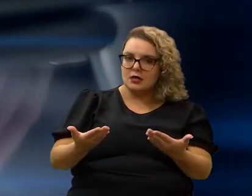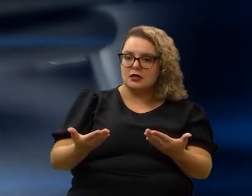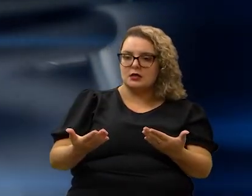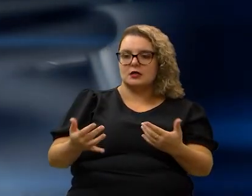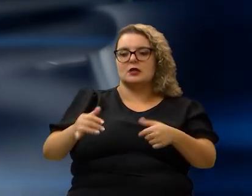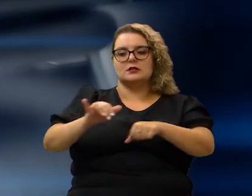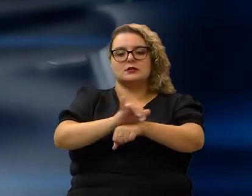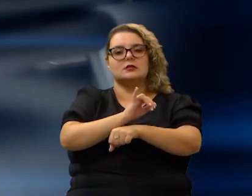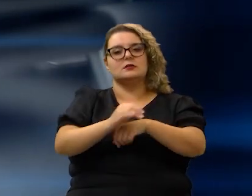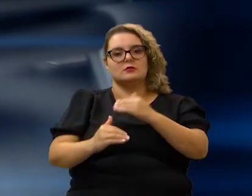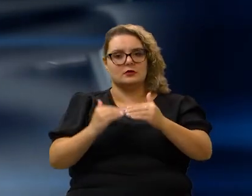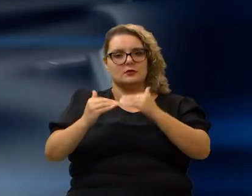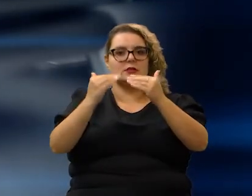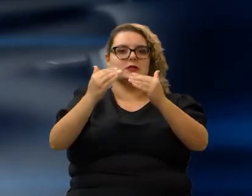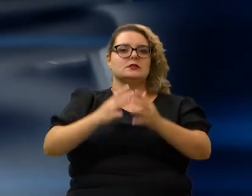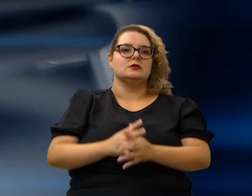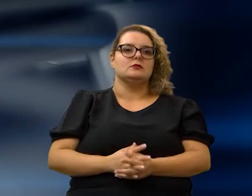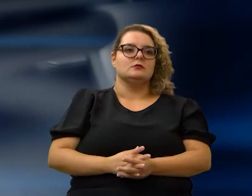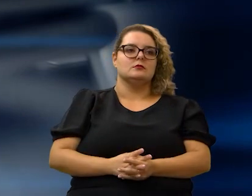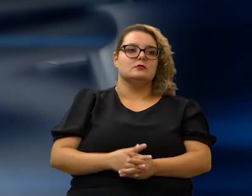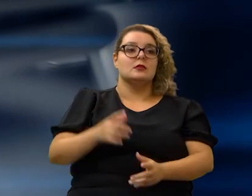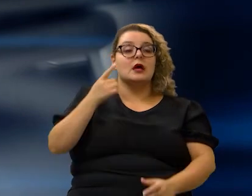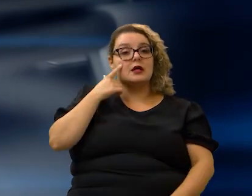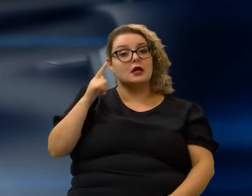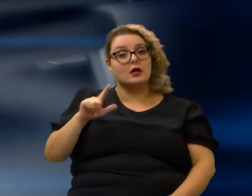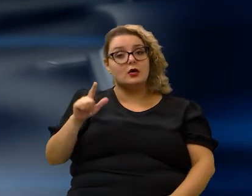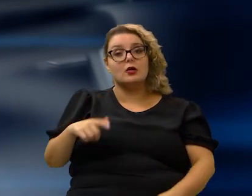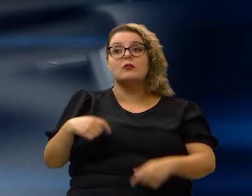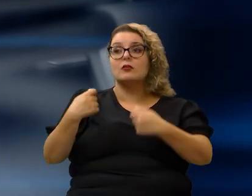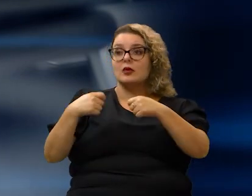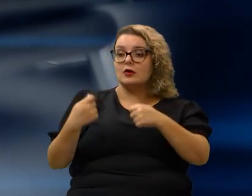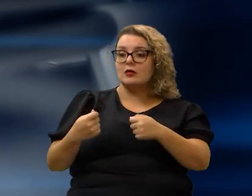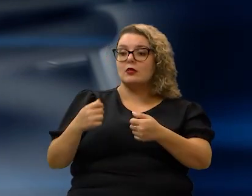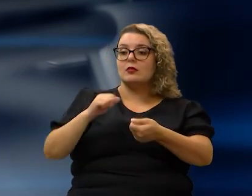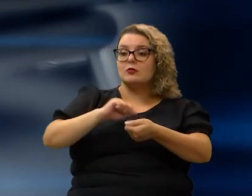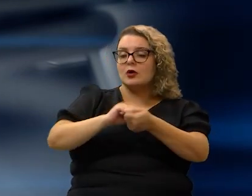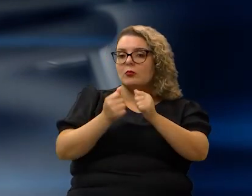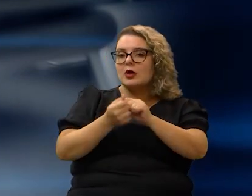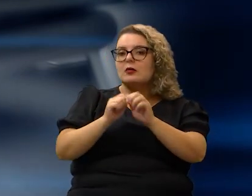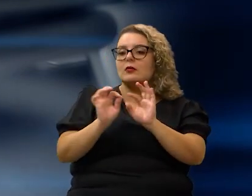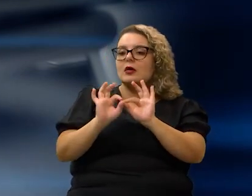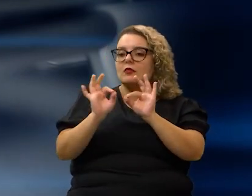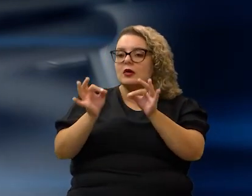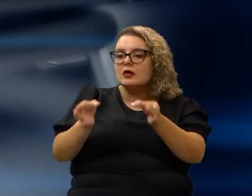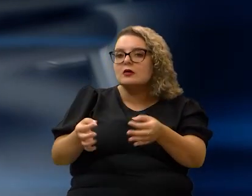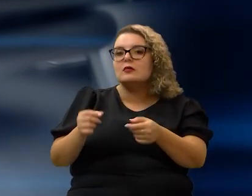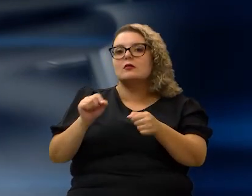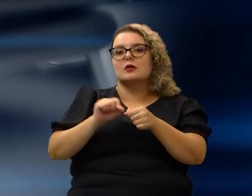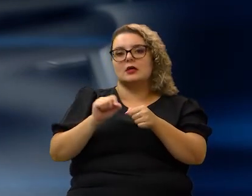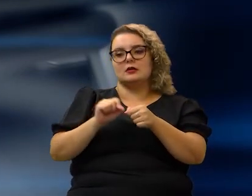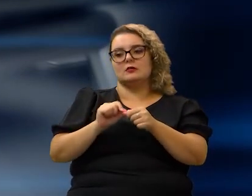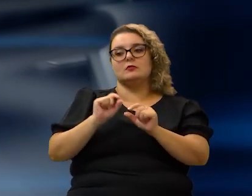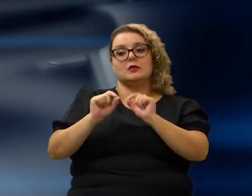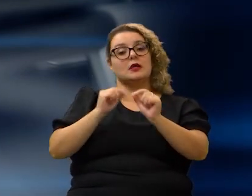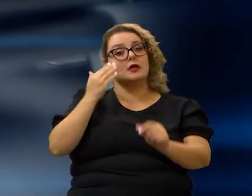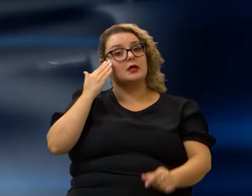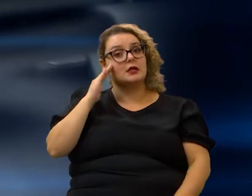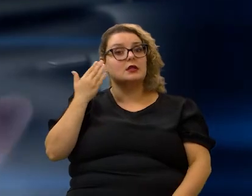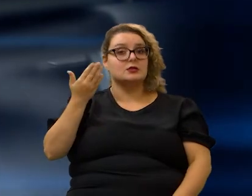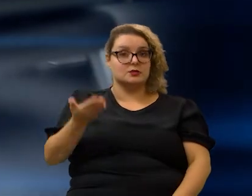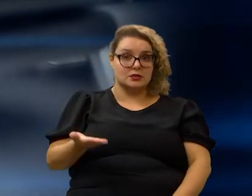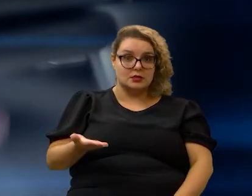ferramenta providencia. Mas é lógico, ainda vai precisar de um ajuste fino feito por quem entende